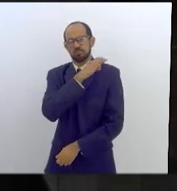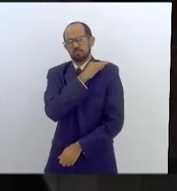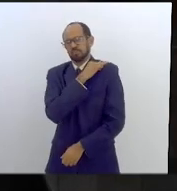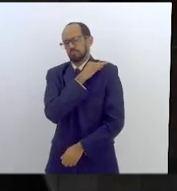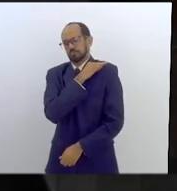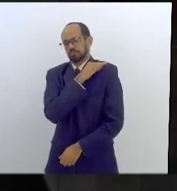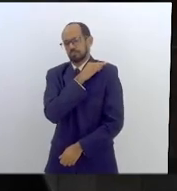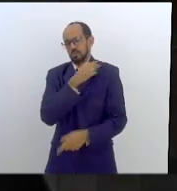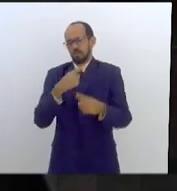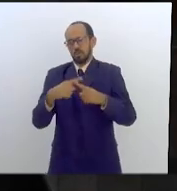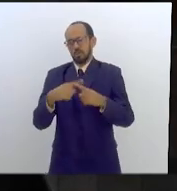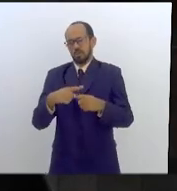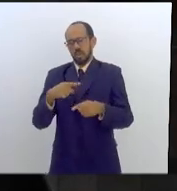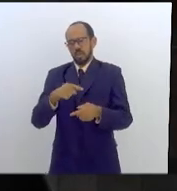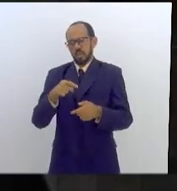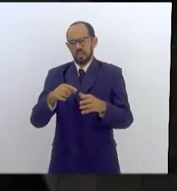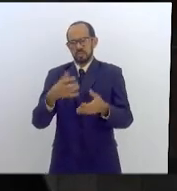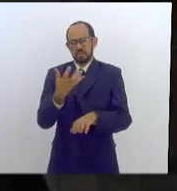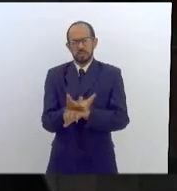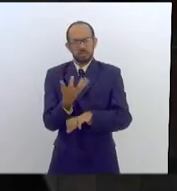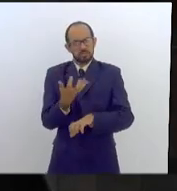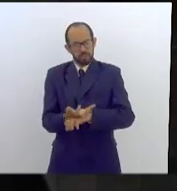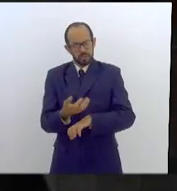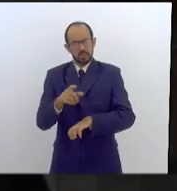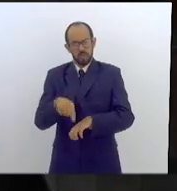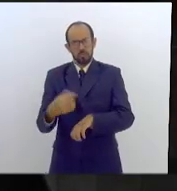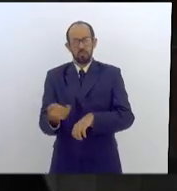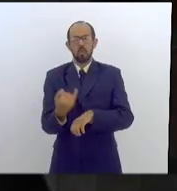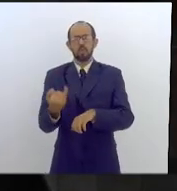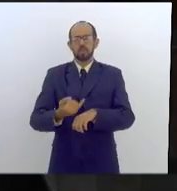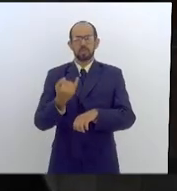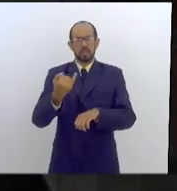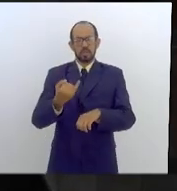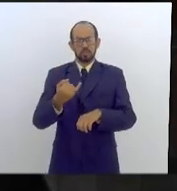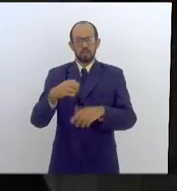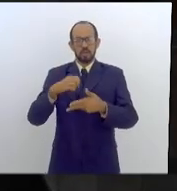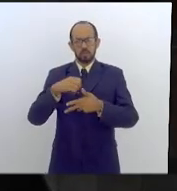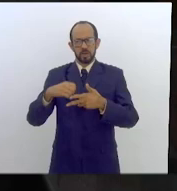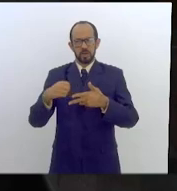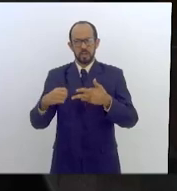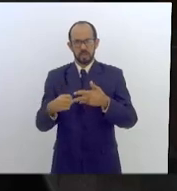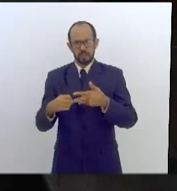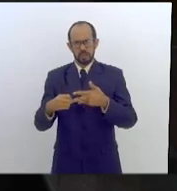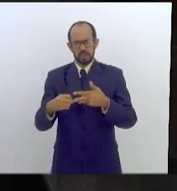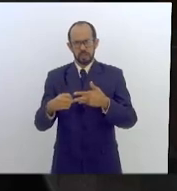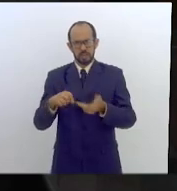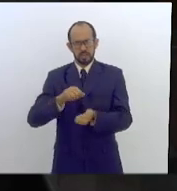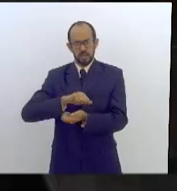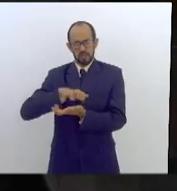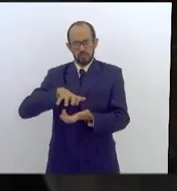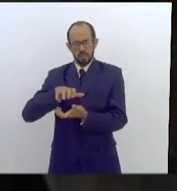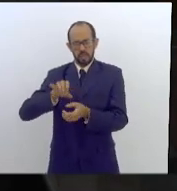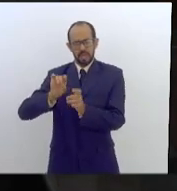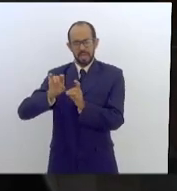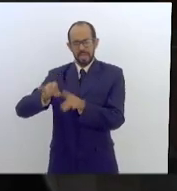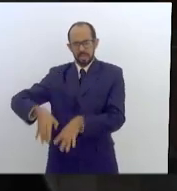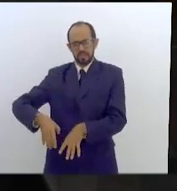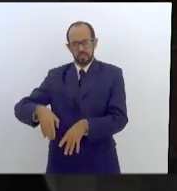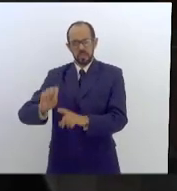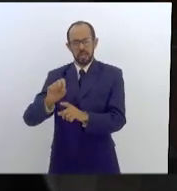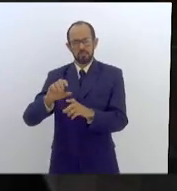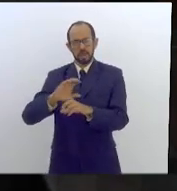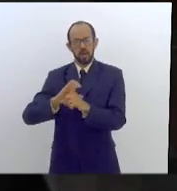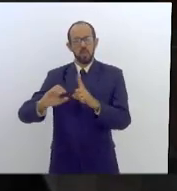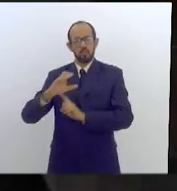do ensino médio é um parâmetro muito importante para as provas do Enem e a reforma do Ensino Médio é uma reforma rejeitada pela Comunidade Educacional brasileira